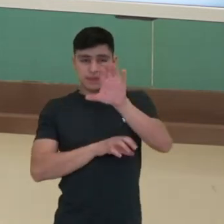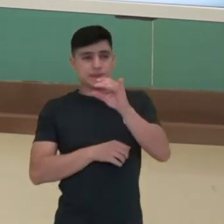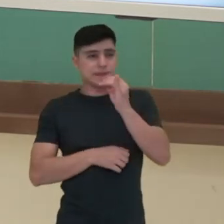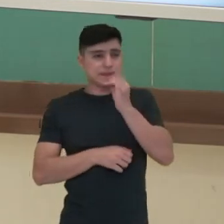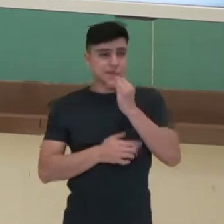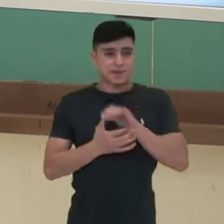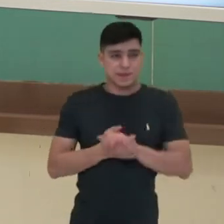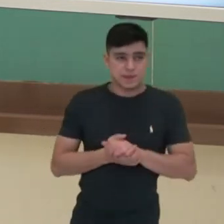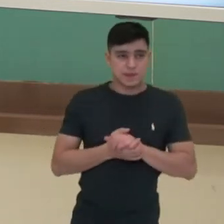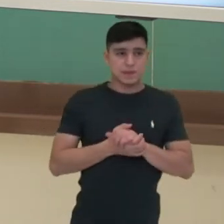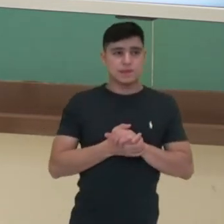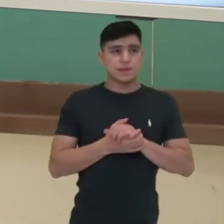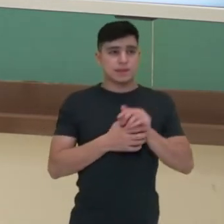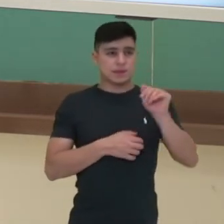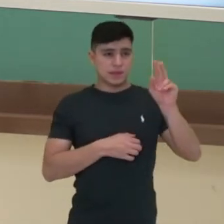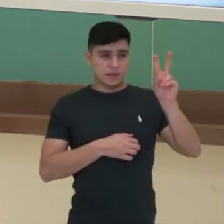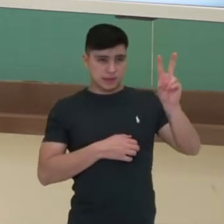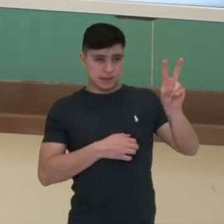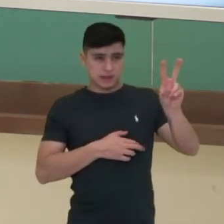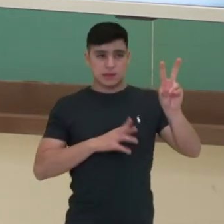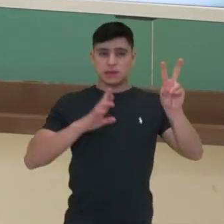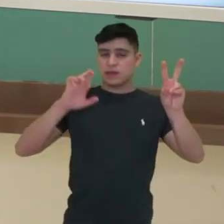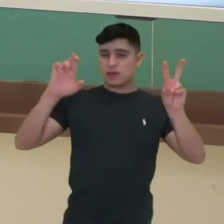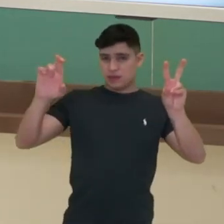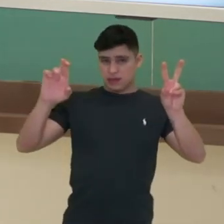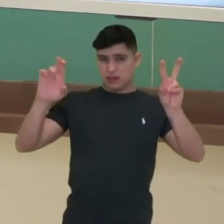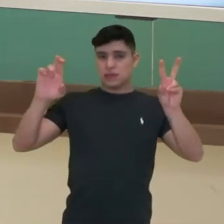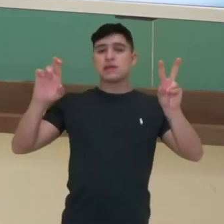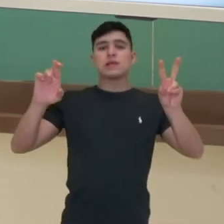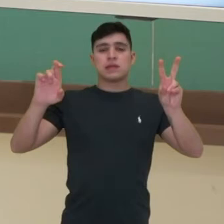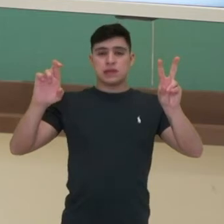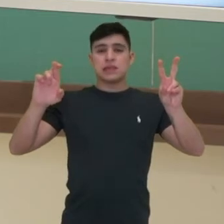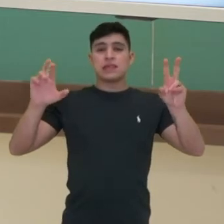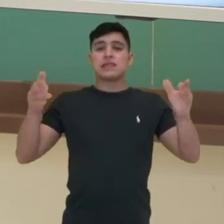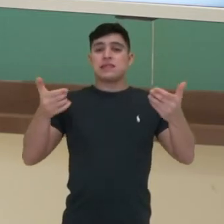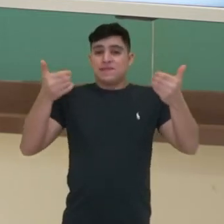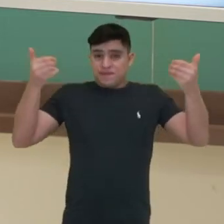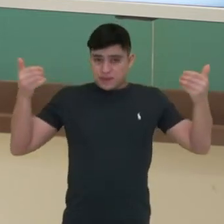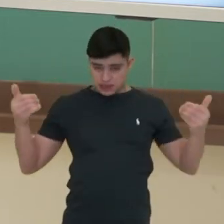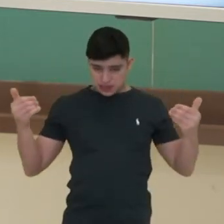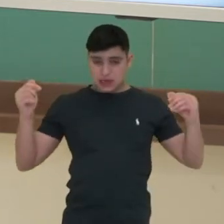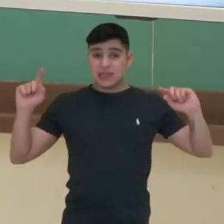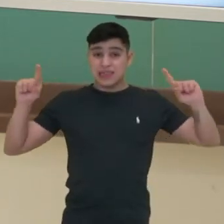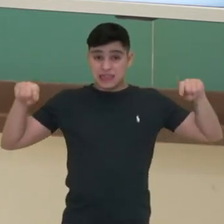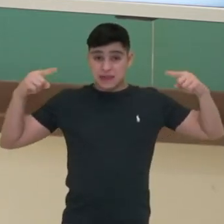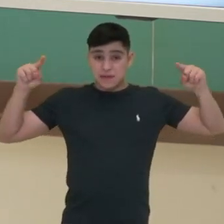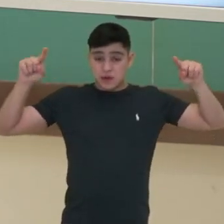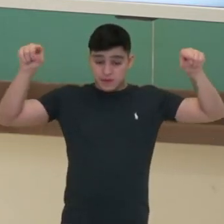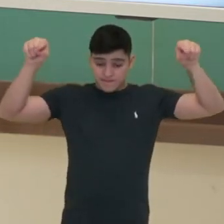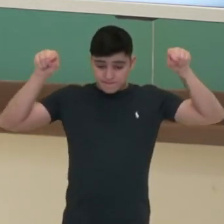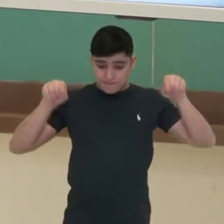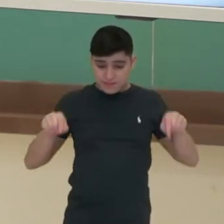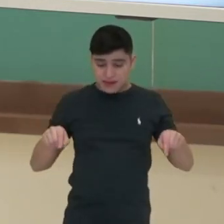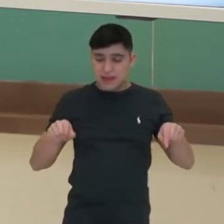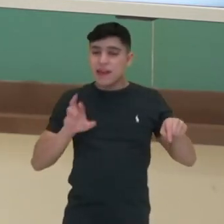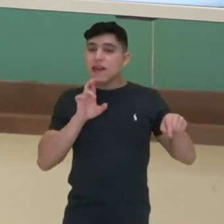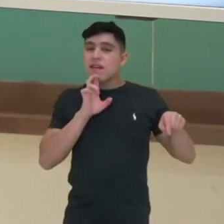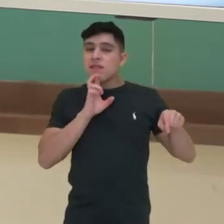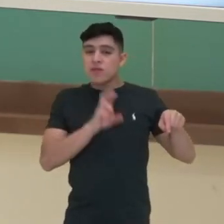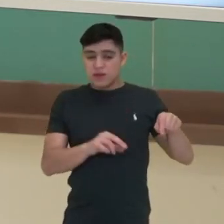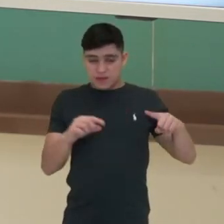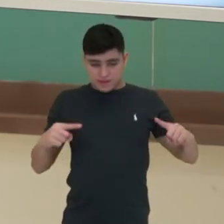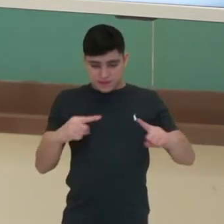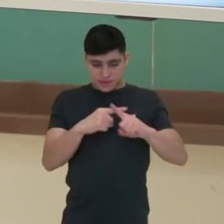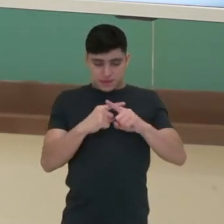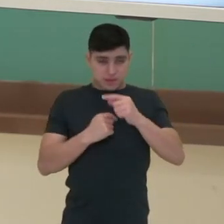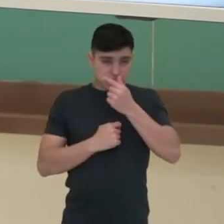aqui, ó, um punê para o V e outro para o E, separados, para que depois você possa multiplicar os resultados. Lembrando, regra do E, quando você